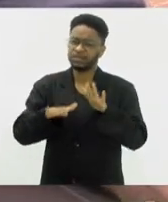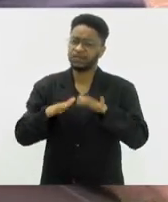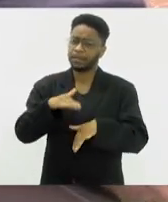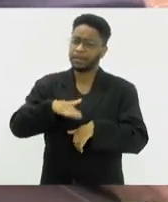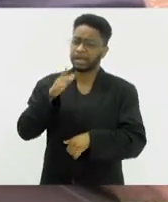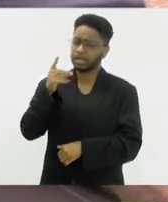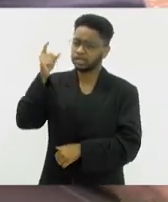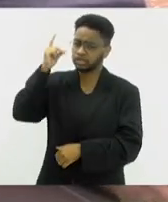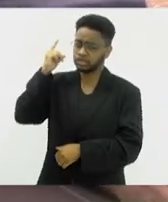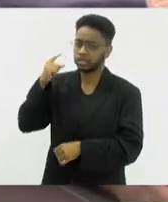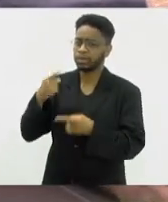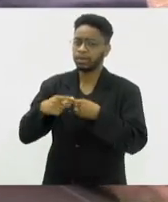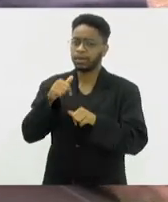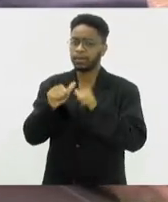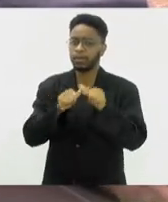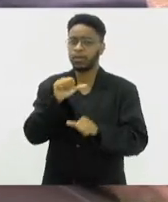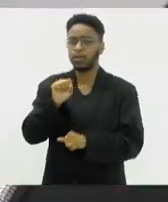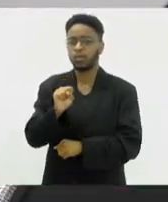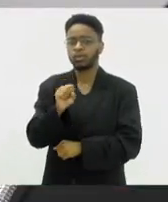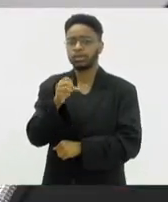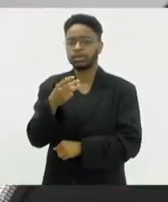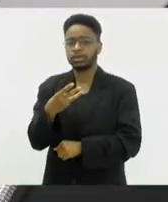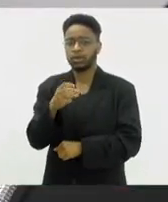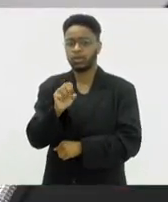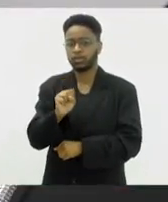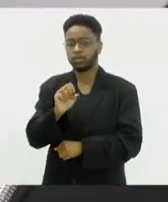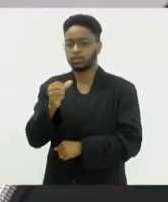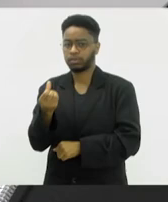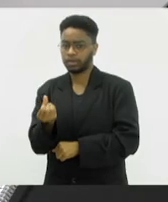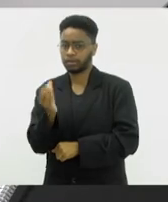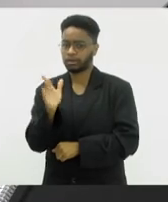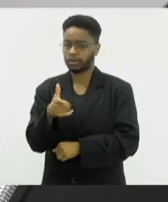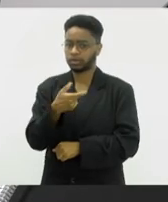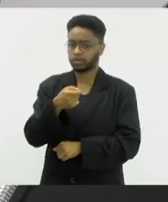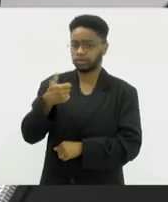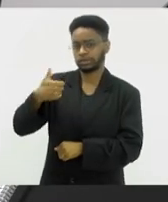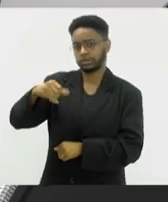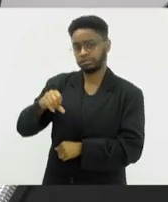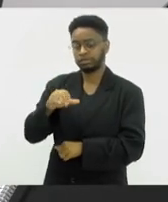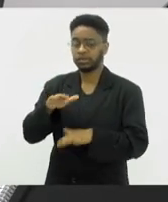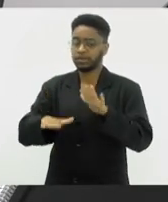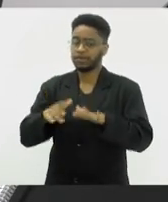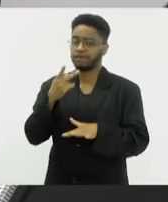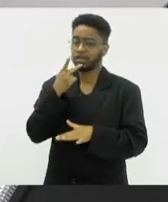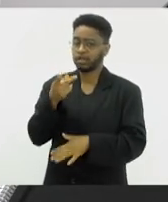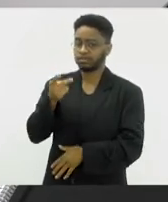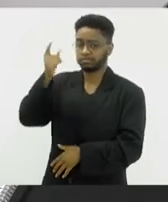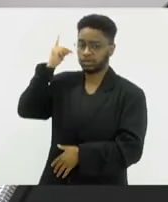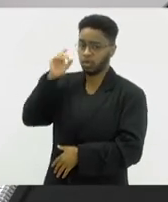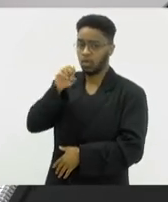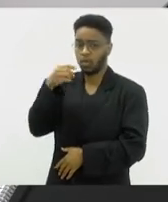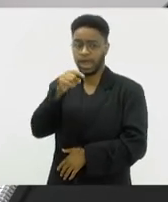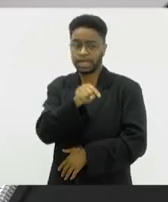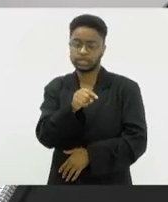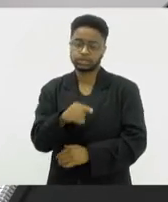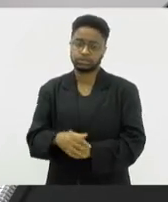porque ele está alterando a 8386, que é de 19. Não sei se o senhor está falando de uma lei mais antiga ou da que está sendo alterada.